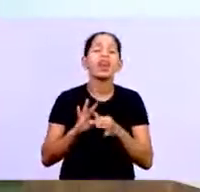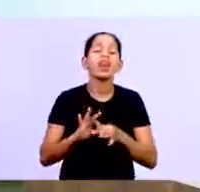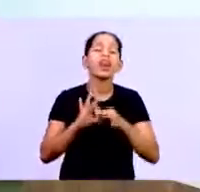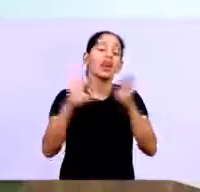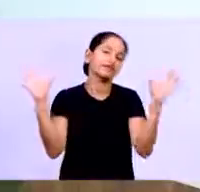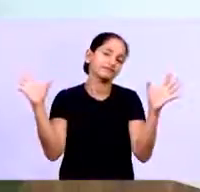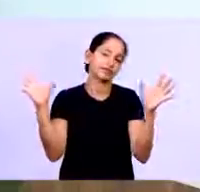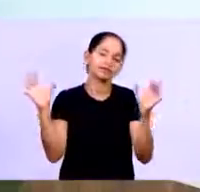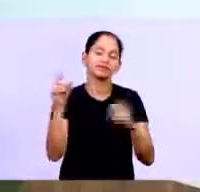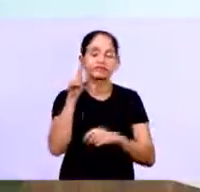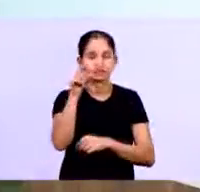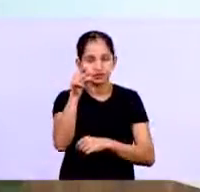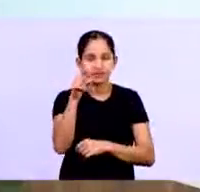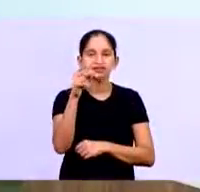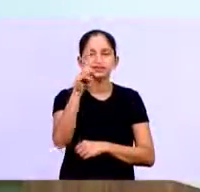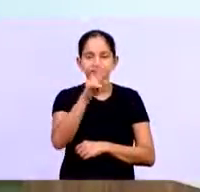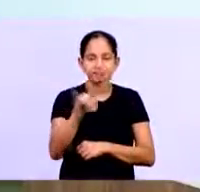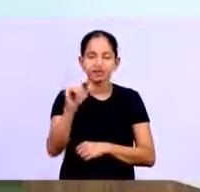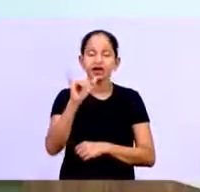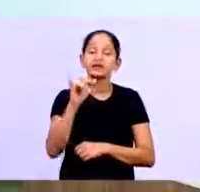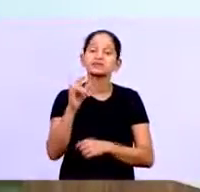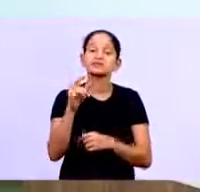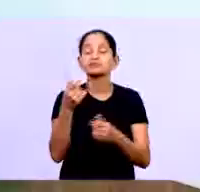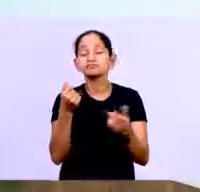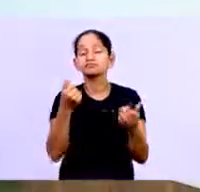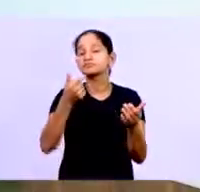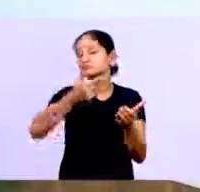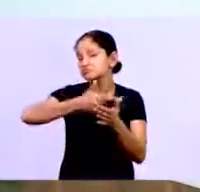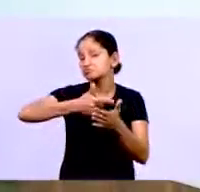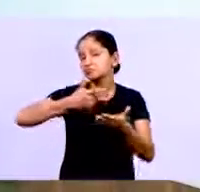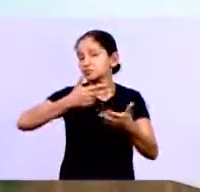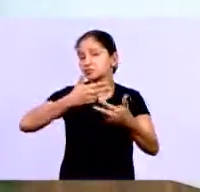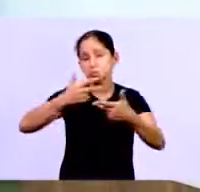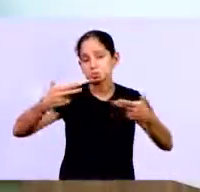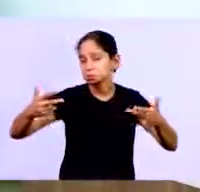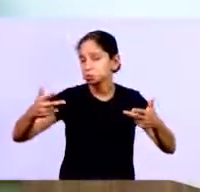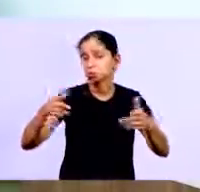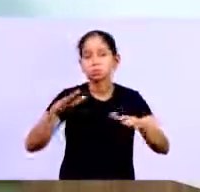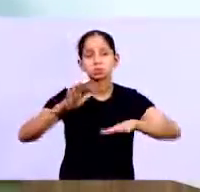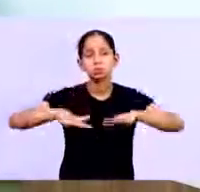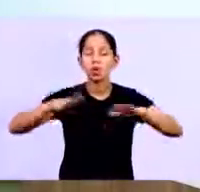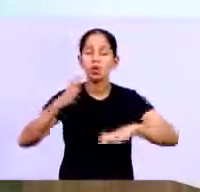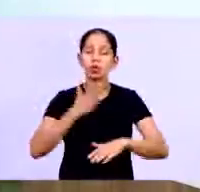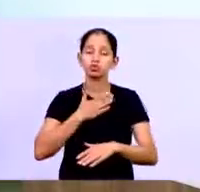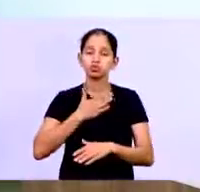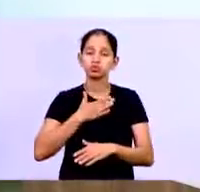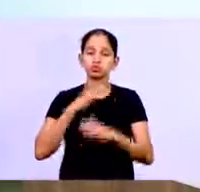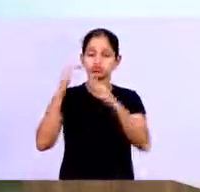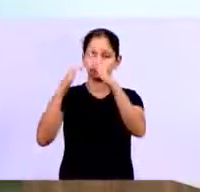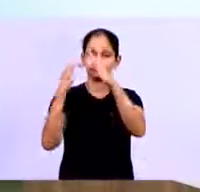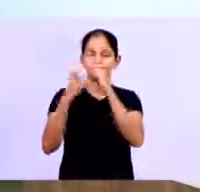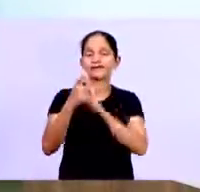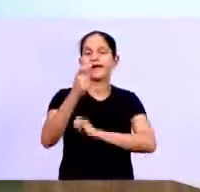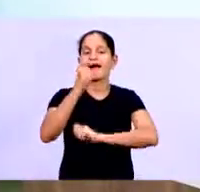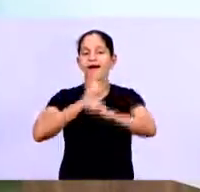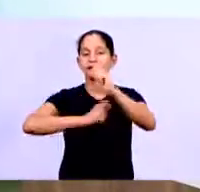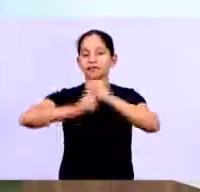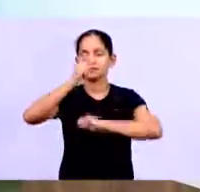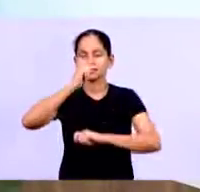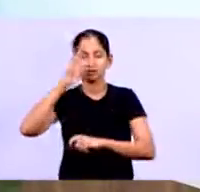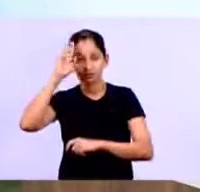seja, você, na hora de realizar uma compra, um bem, ou você na administração da empresa, na hora